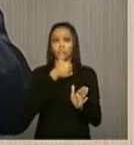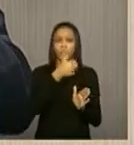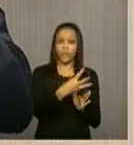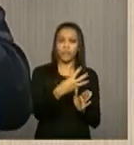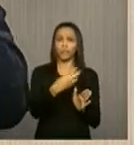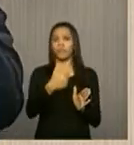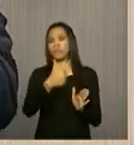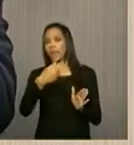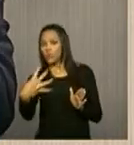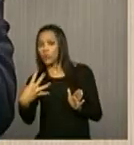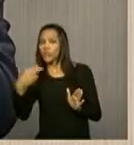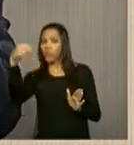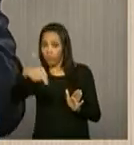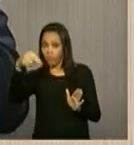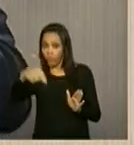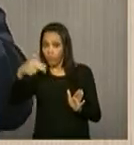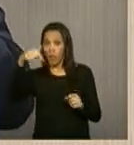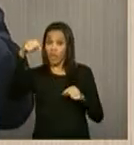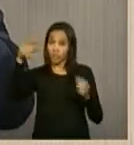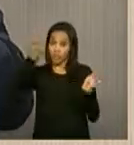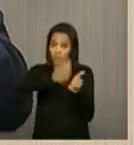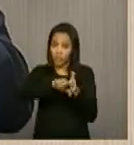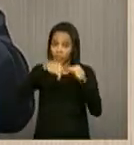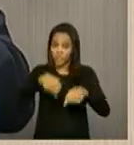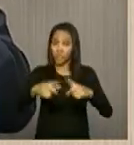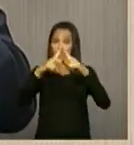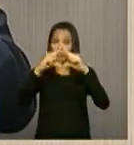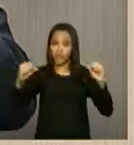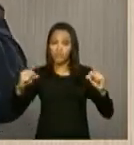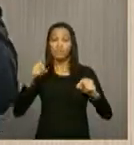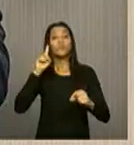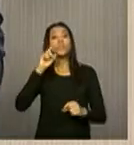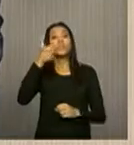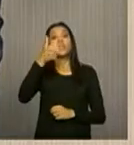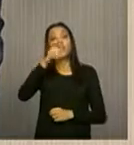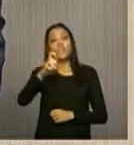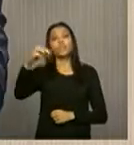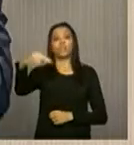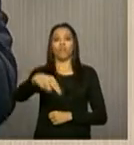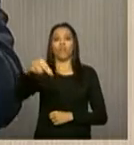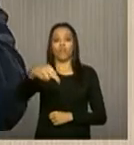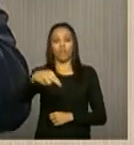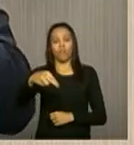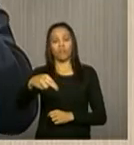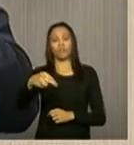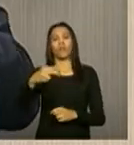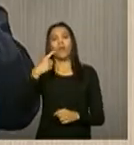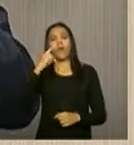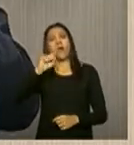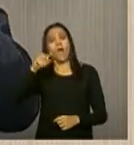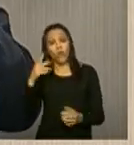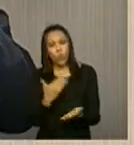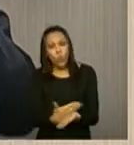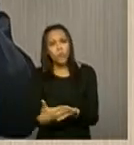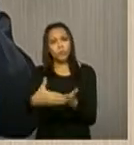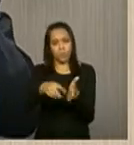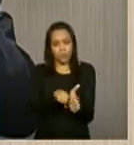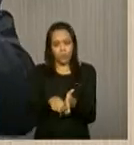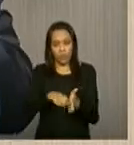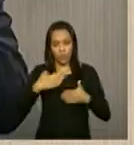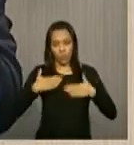novembro aqui em brasília no dia 15 de novembro procedemos ao exame dos restos mortais